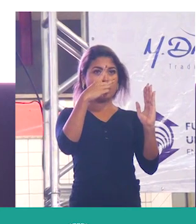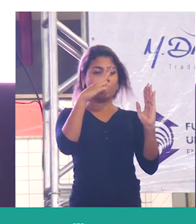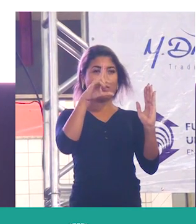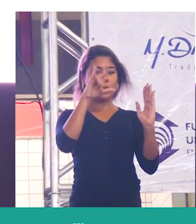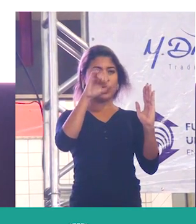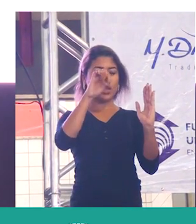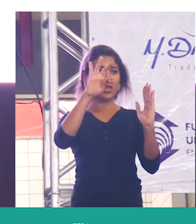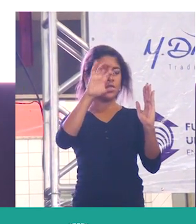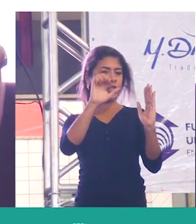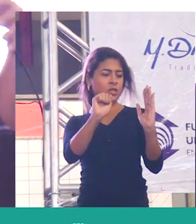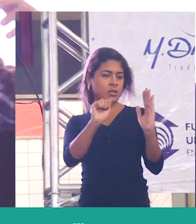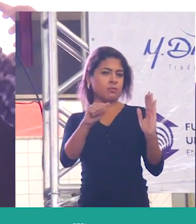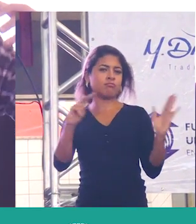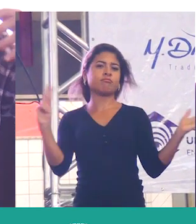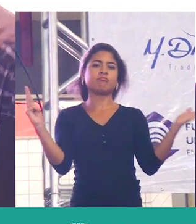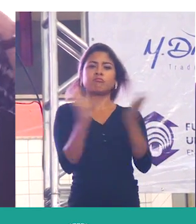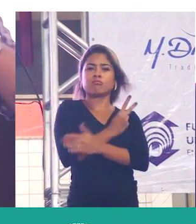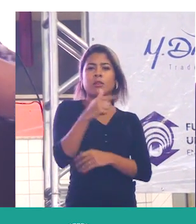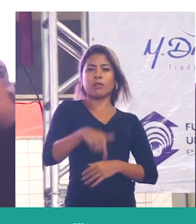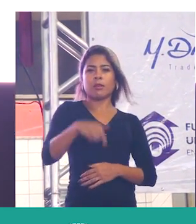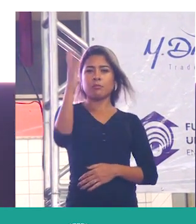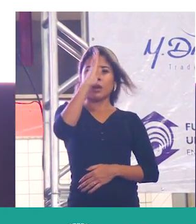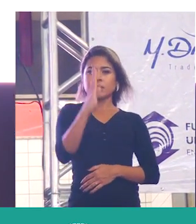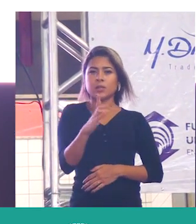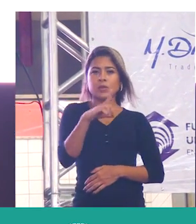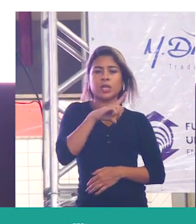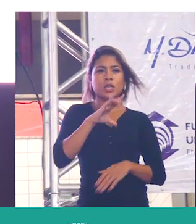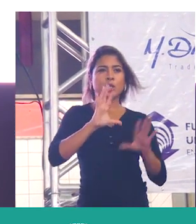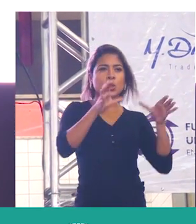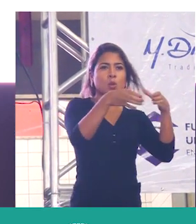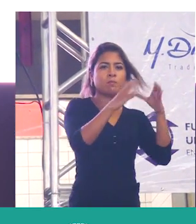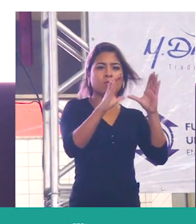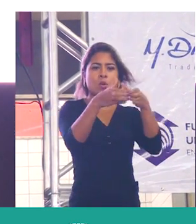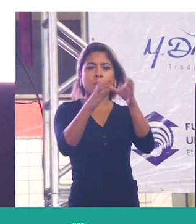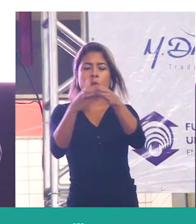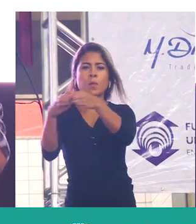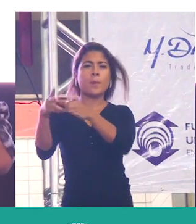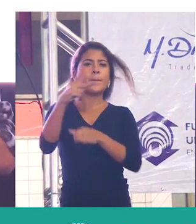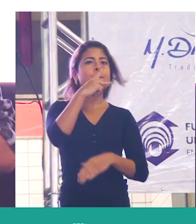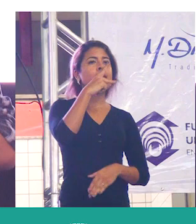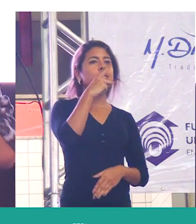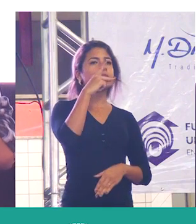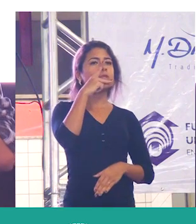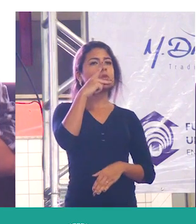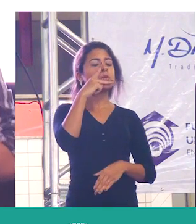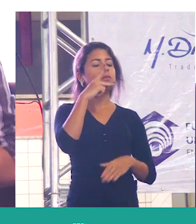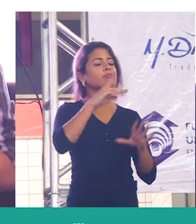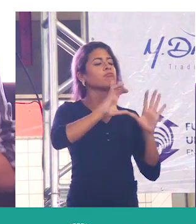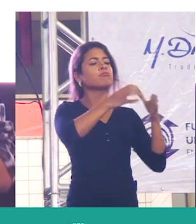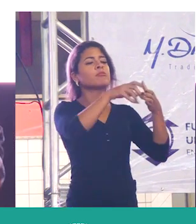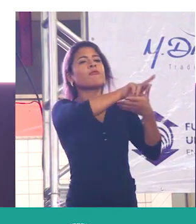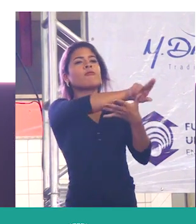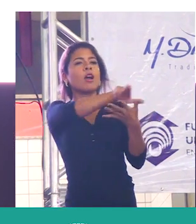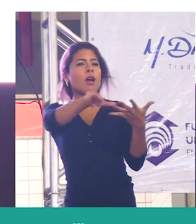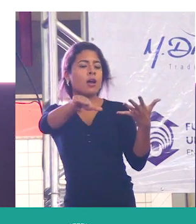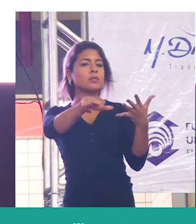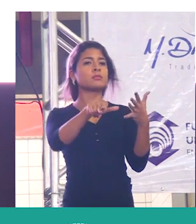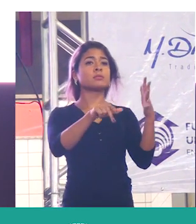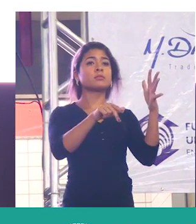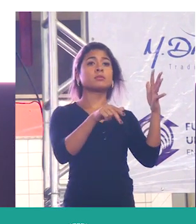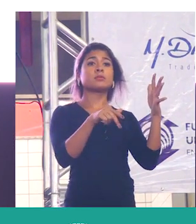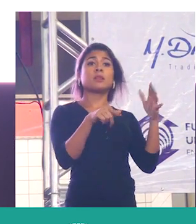vai ter no Brasil uma série de partidos, alguns deles até nem existem mais, mas